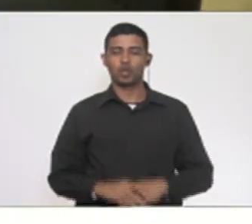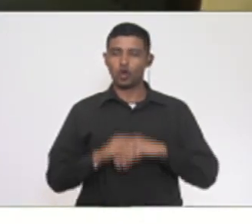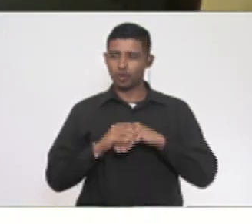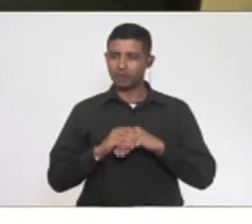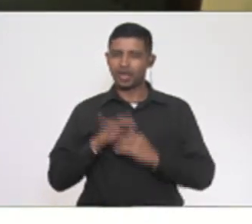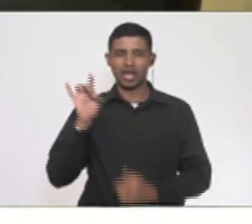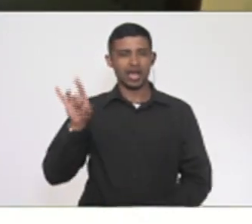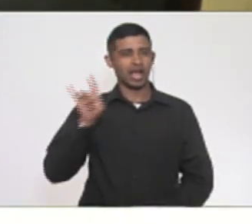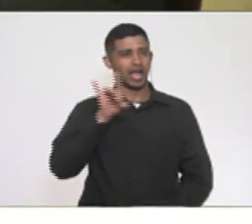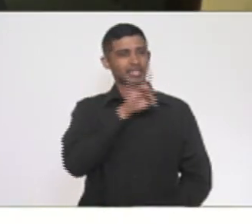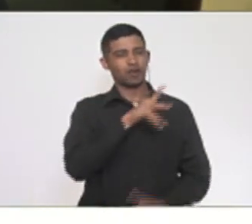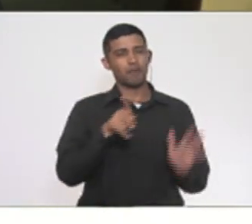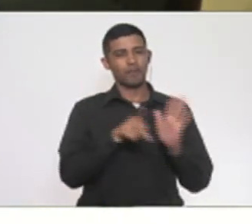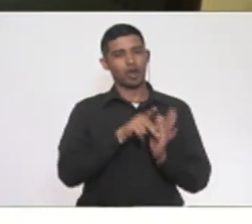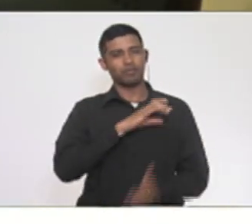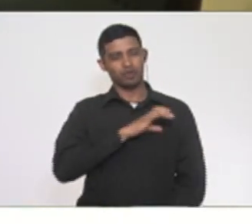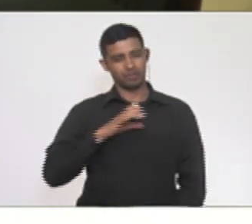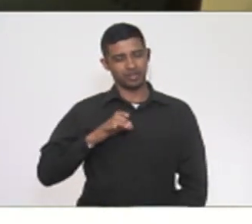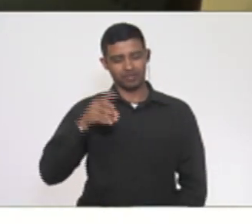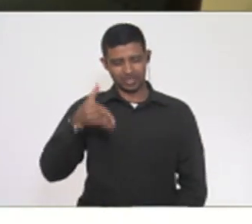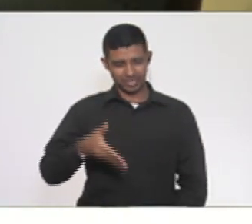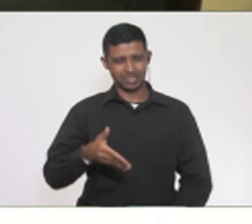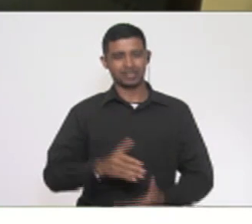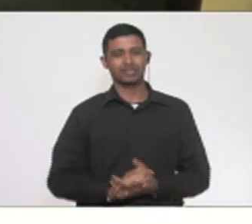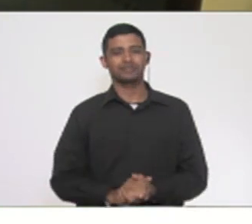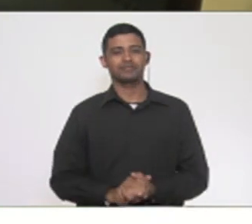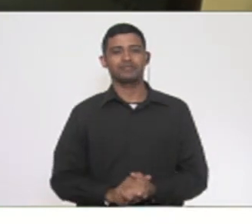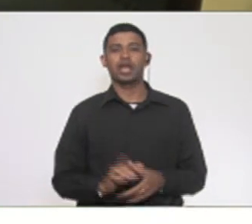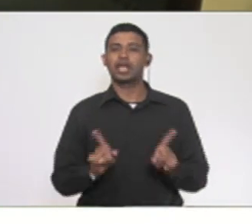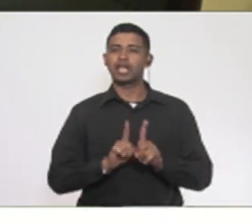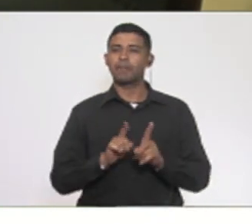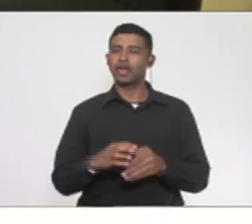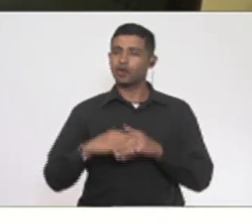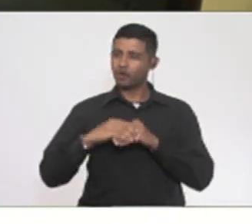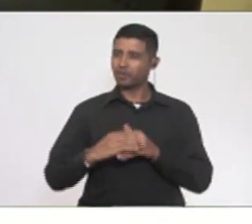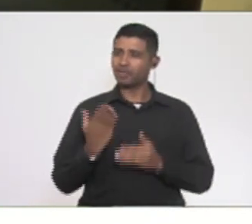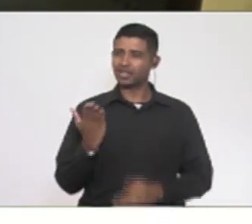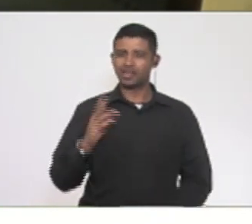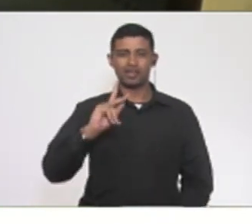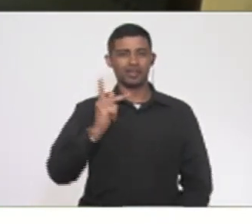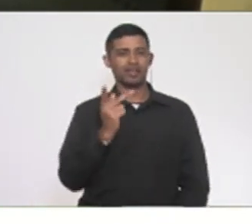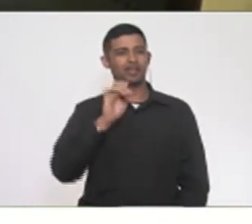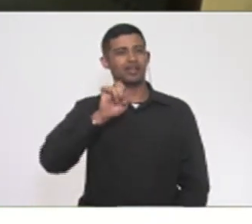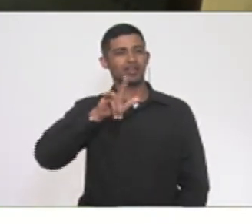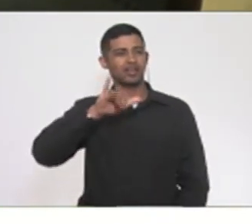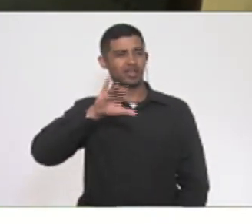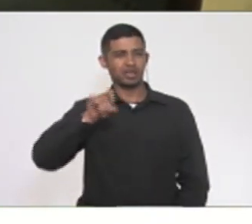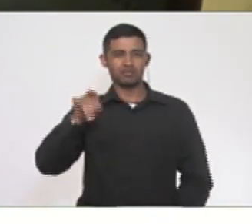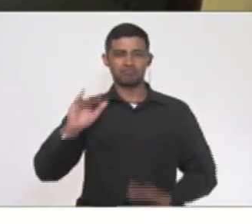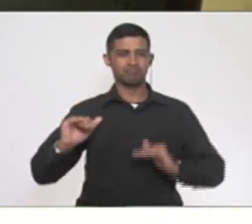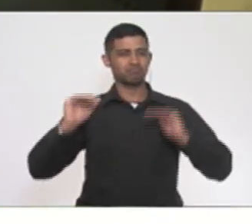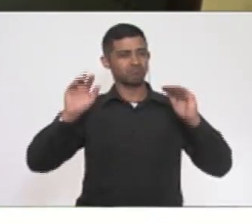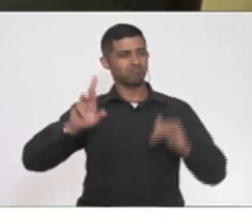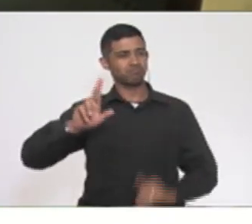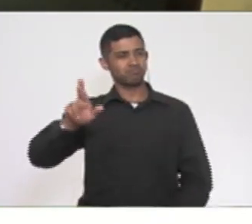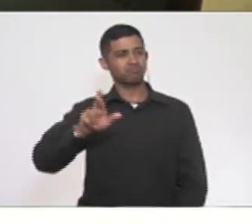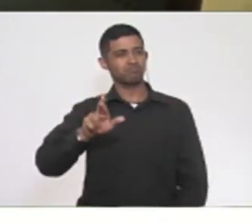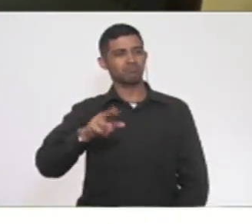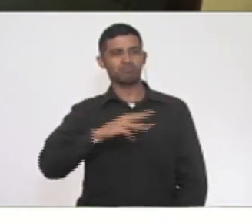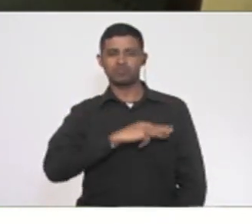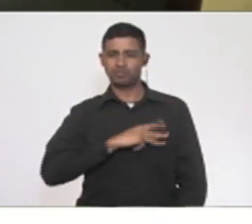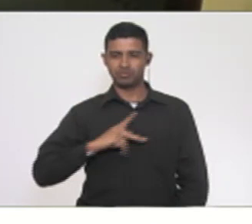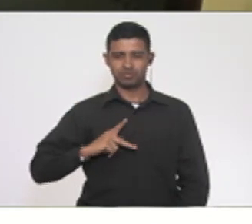os membros dessa CPI e cumprimentar o doutor Hélio, superintendente da ANP de Infraestrutura e